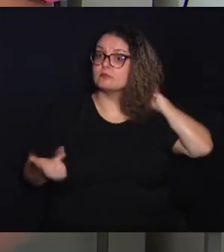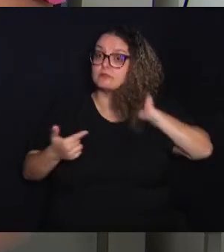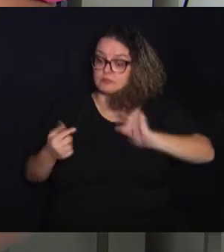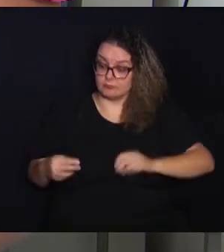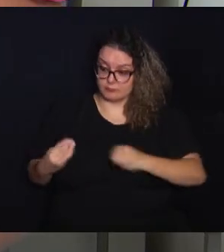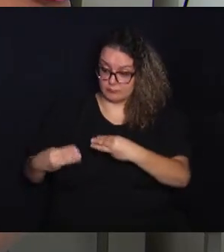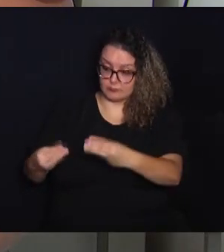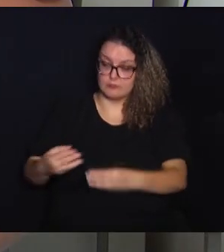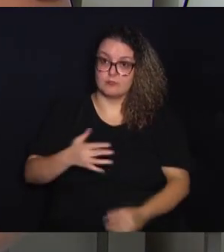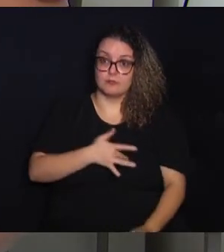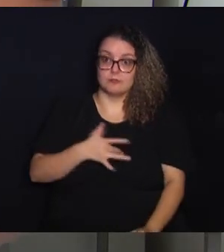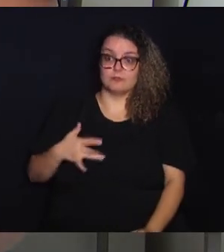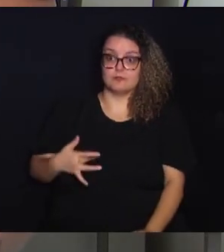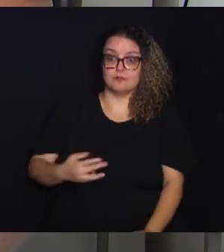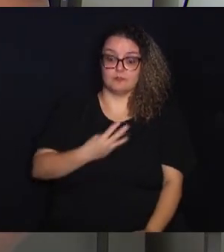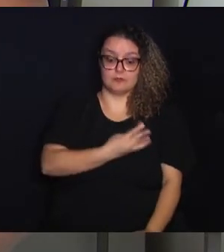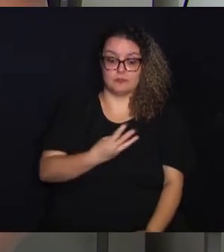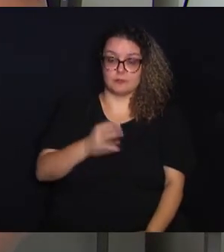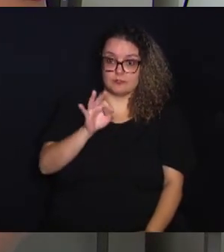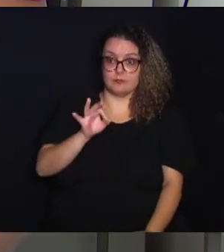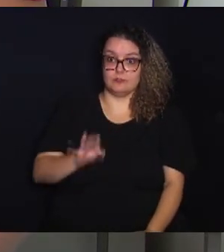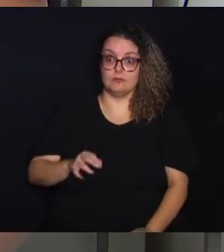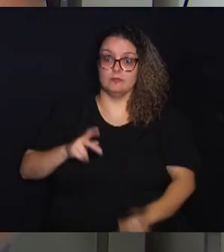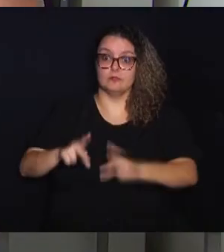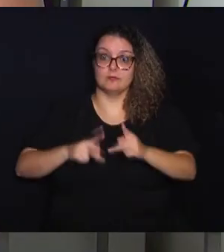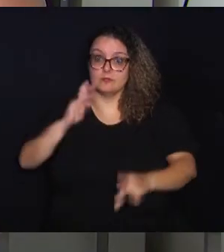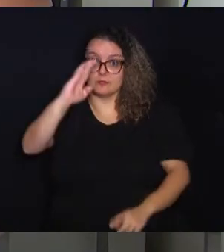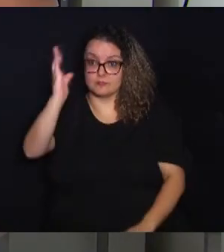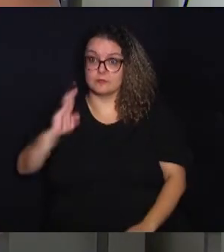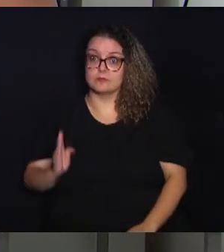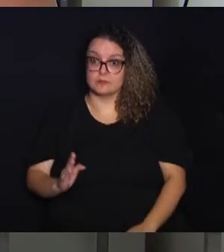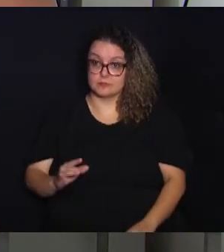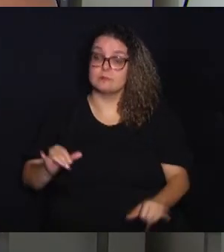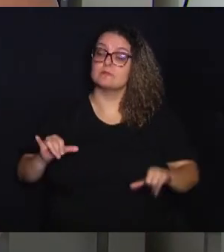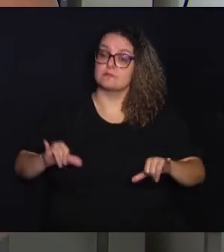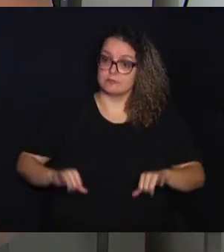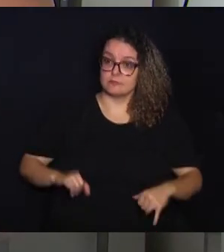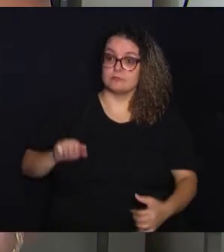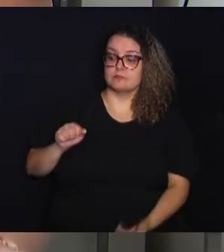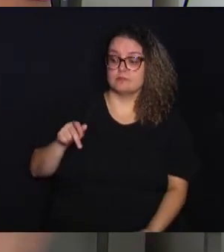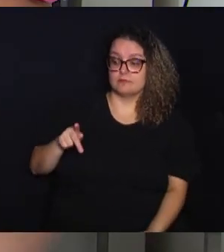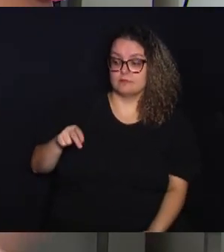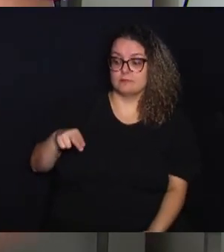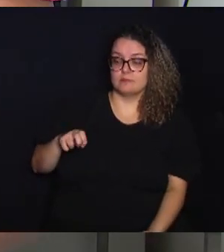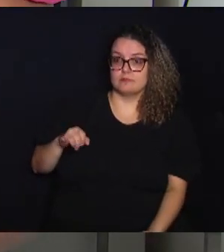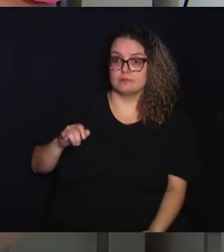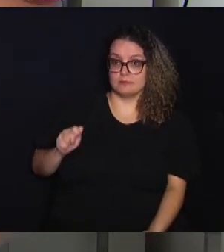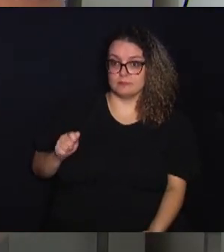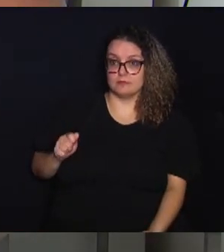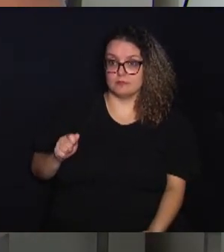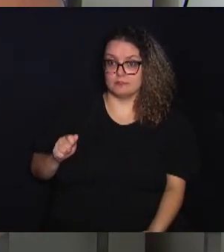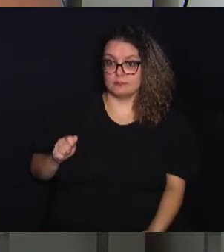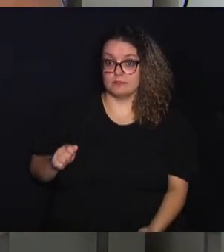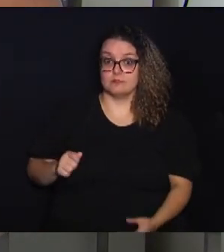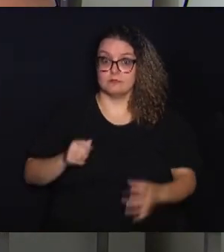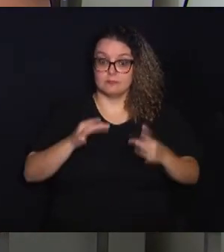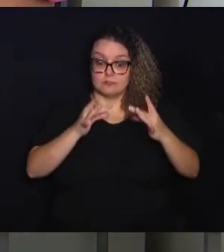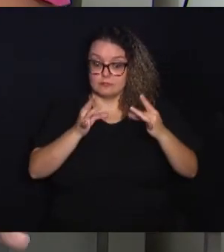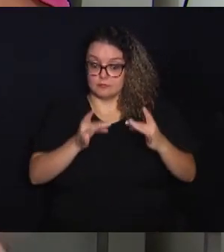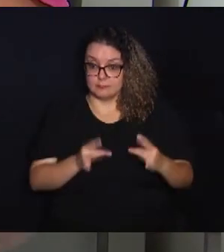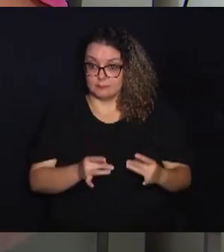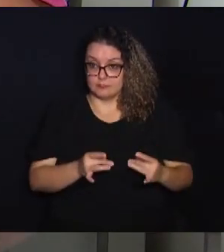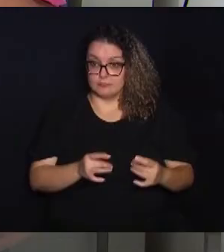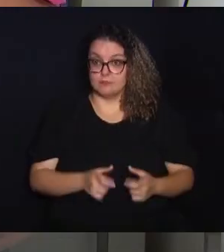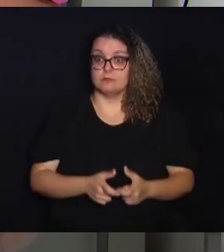Segundo o Ministério da Saúde, cerca de 33% da população brasileira sofre com a apneia do sono.